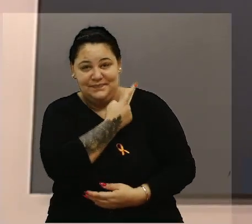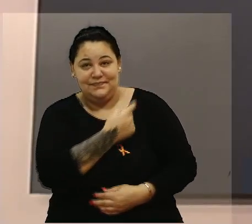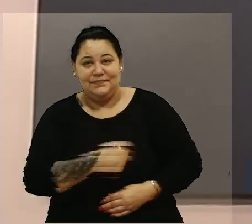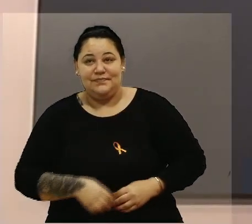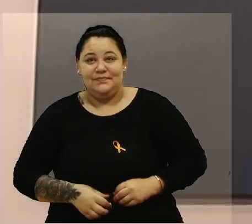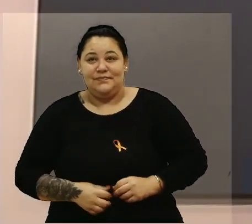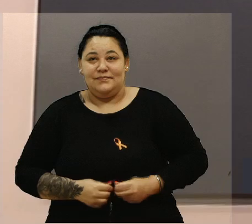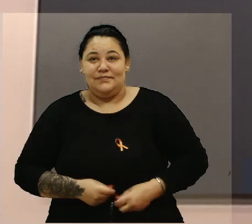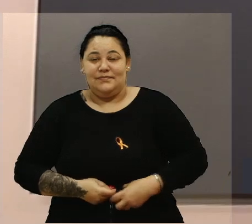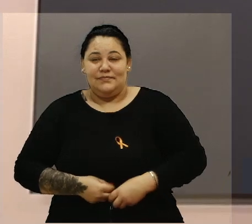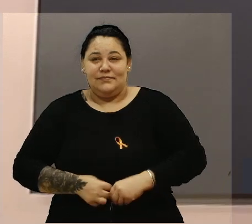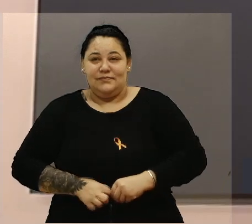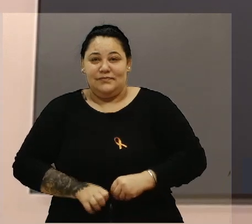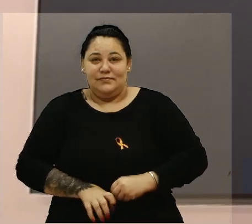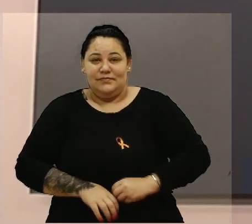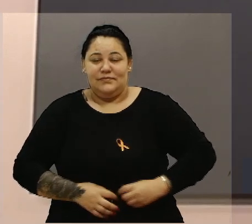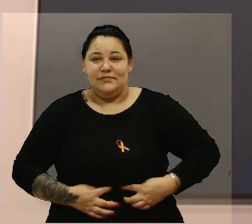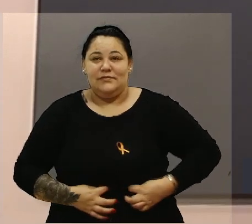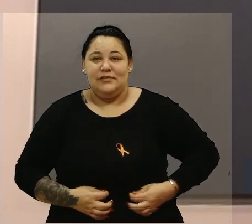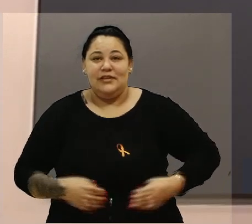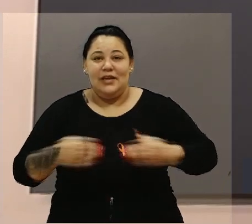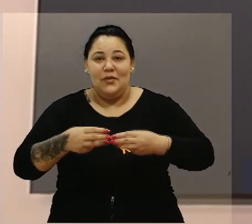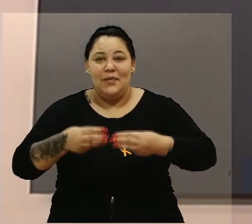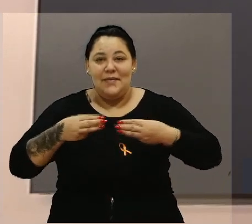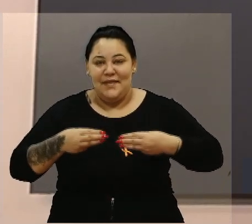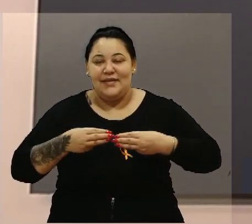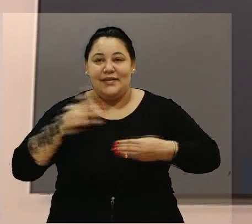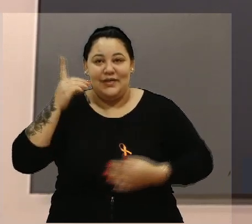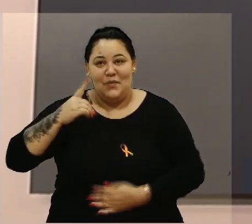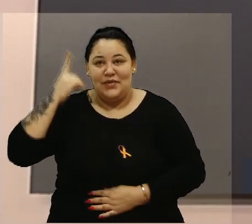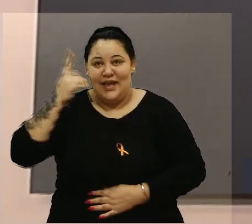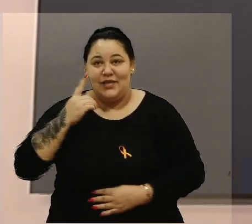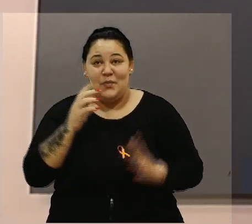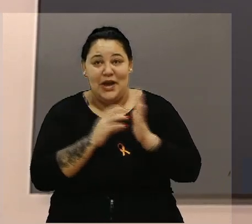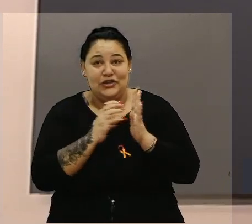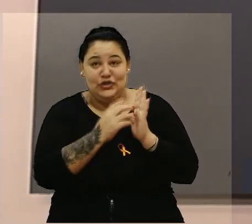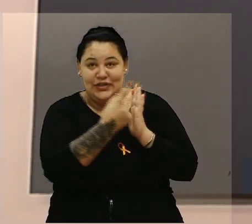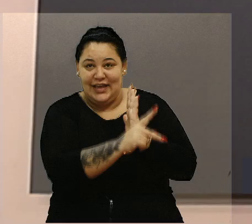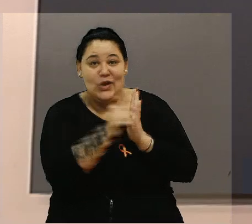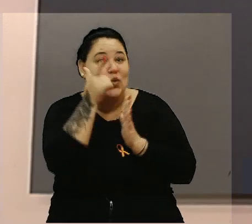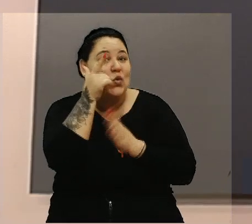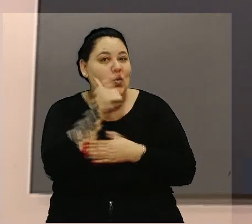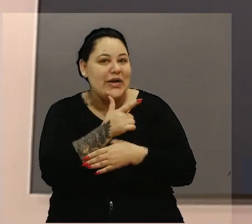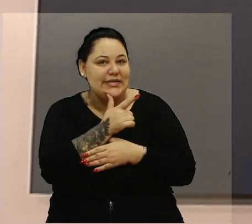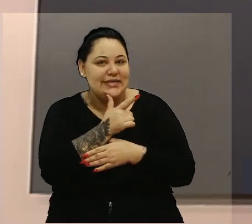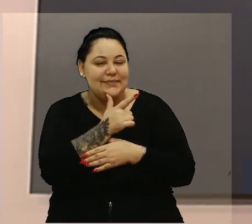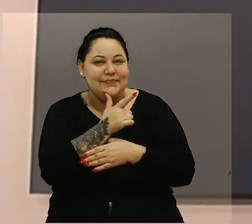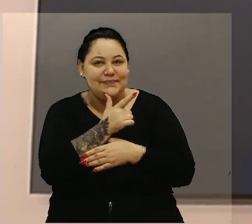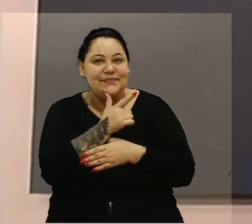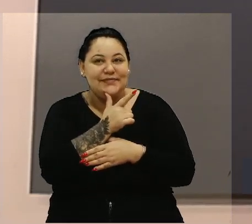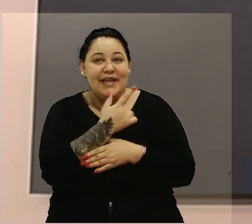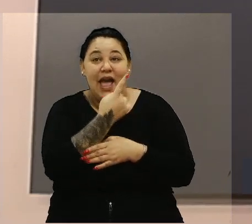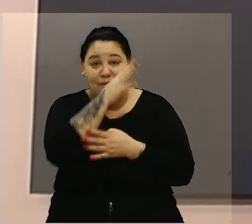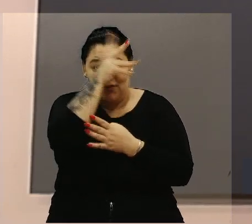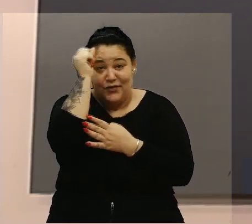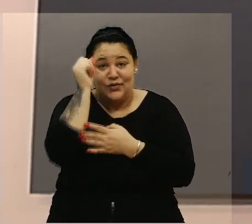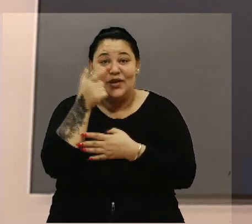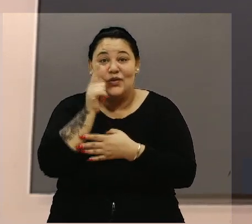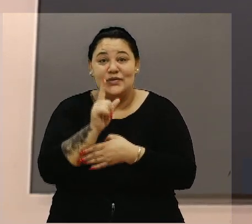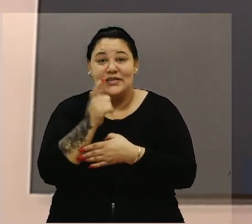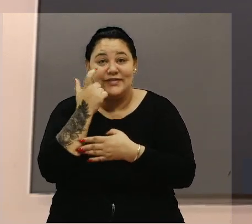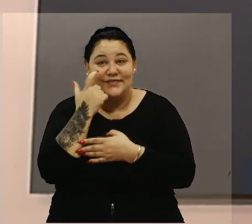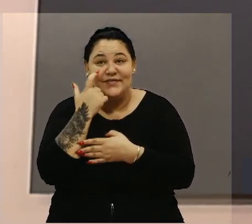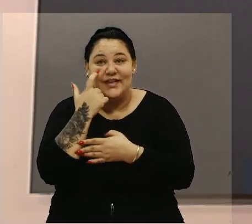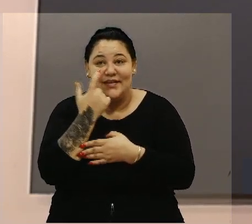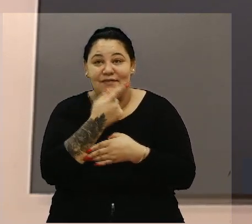uma emenda, né, de um deputado do seu partido, e foi através dele, então, que a prefeitura conseguiu viabilizar